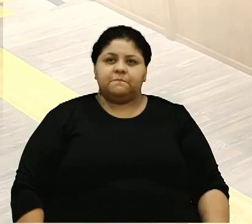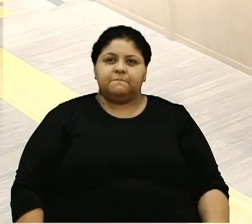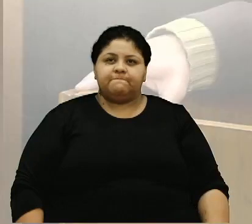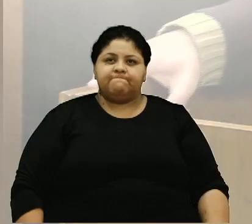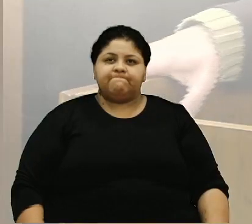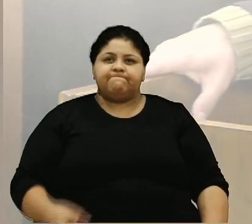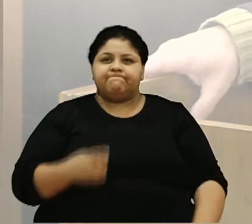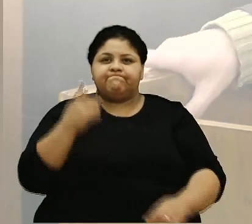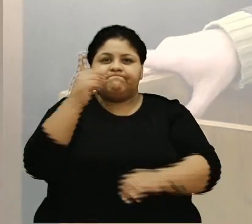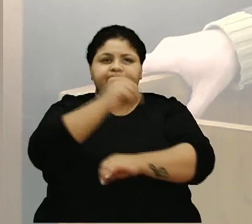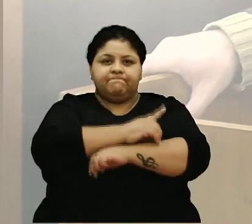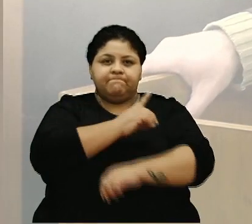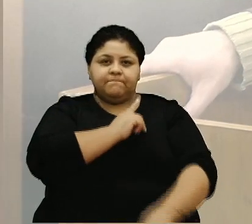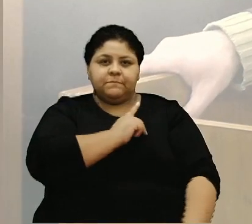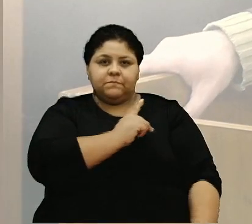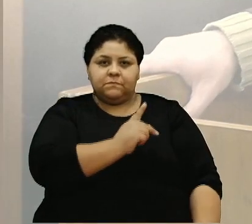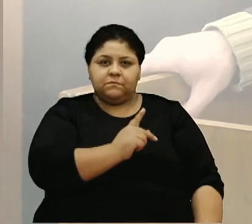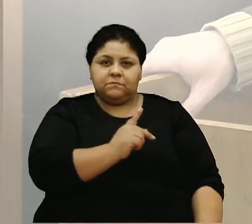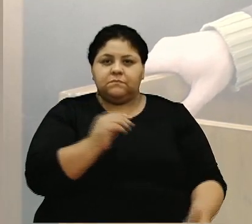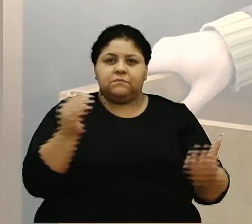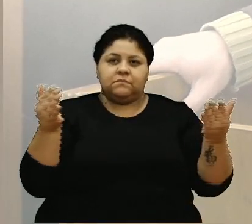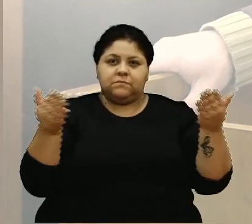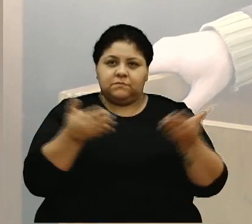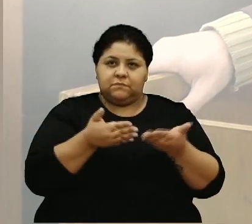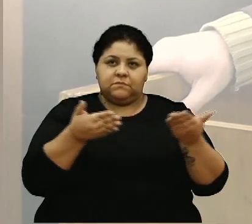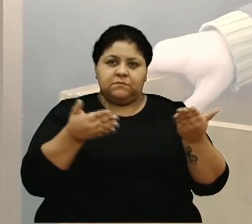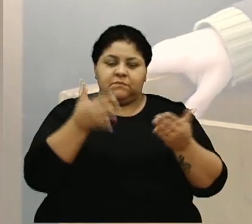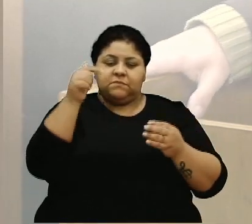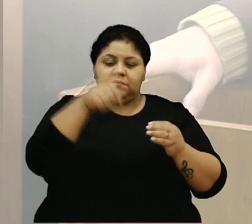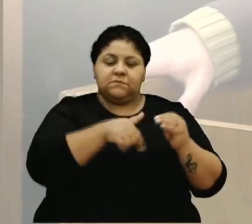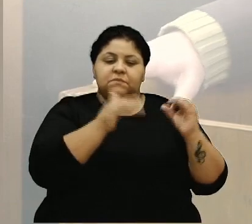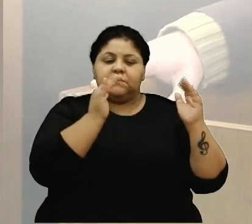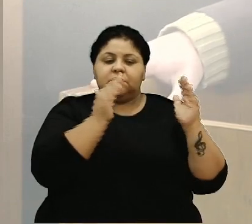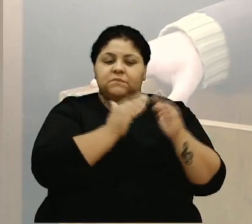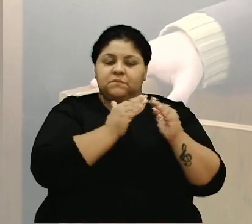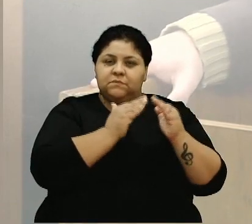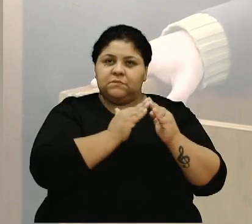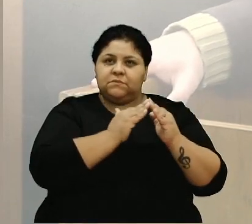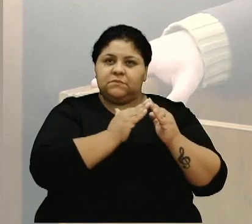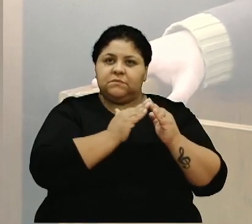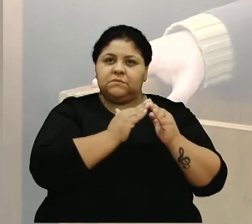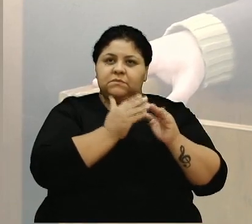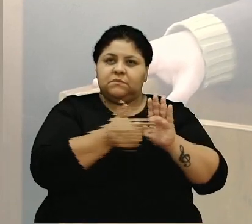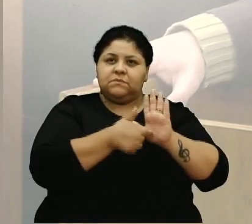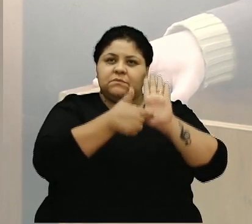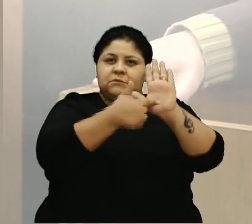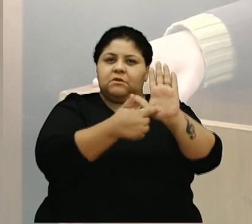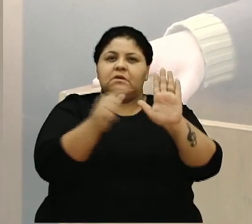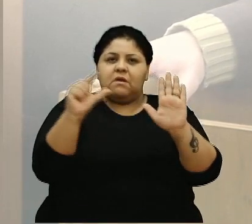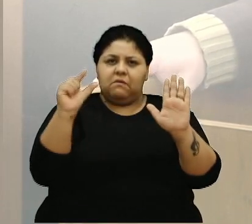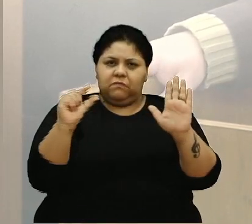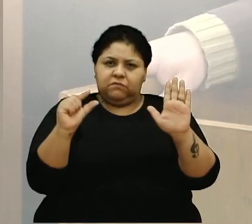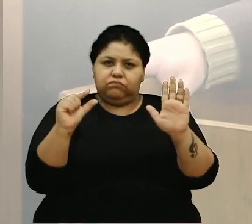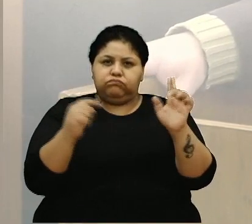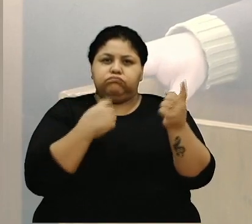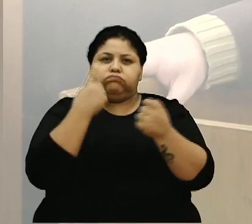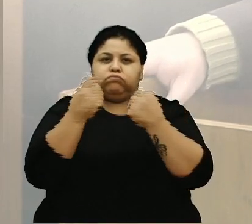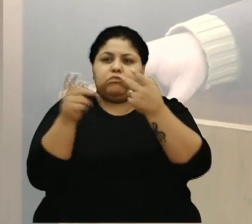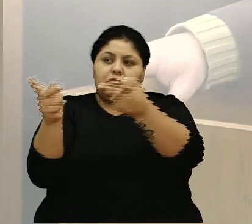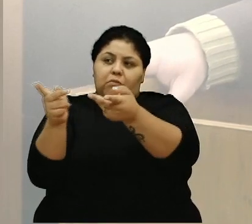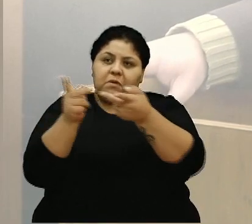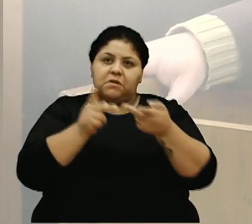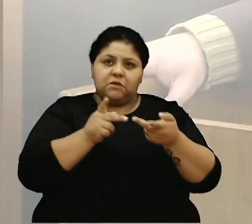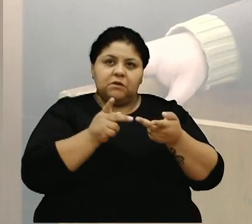Bom dia, presidente. Hoje, nesta casa, vou apresentar um pouquinho de algumas visitas do